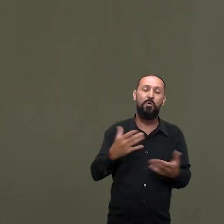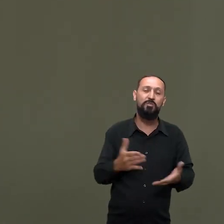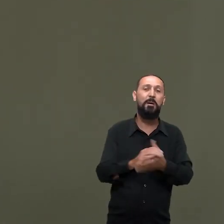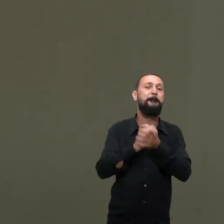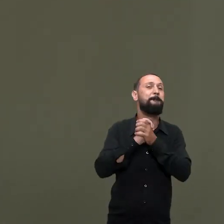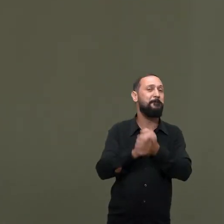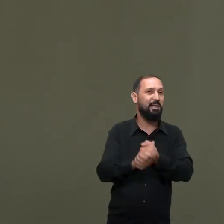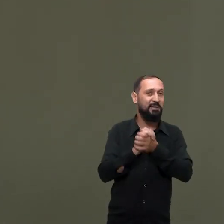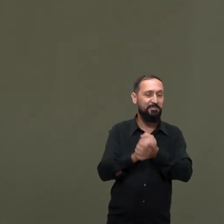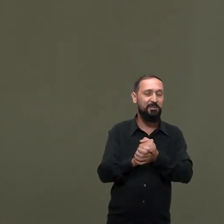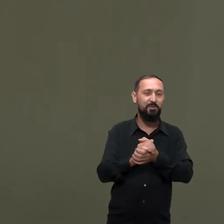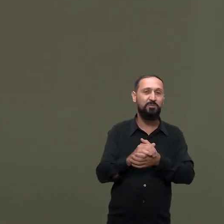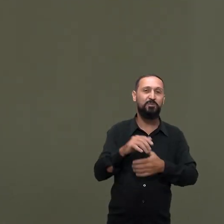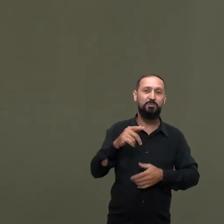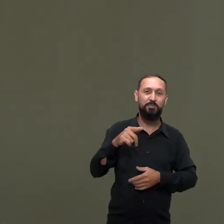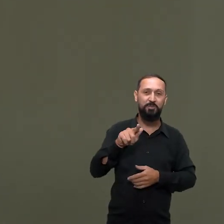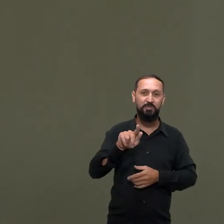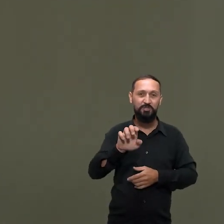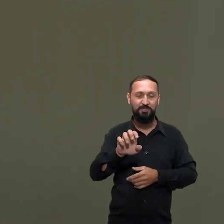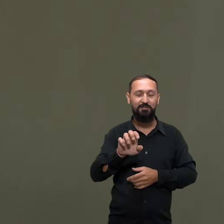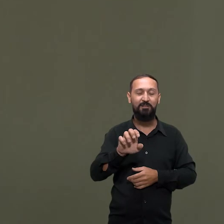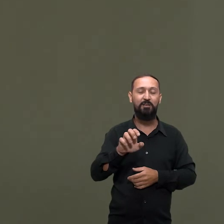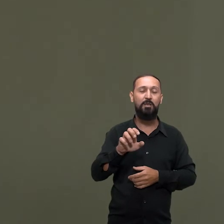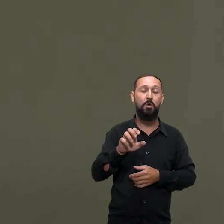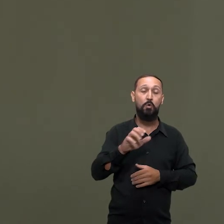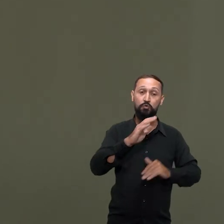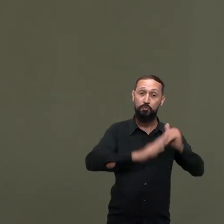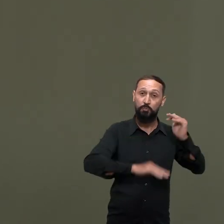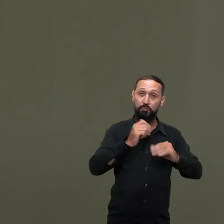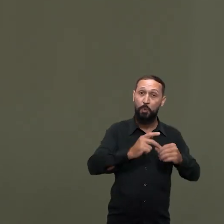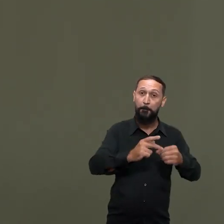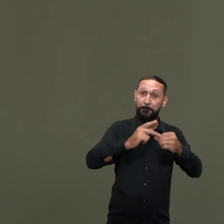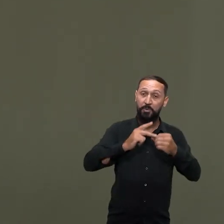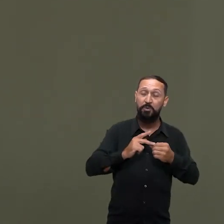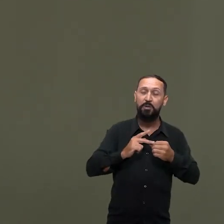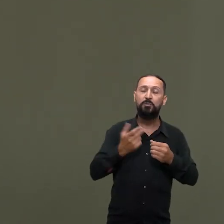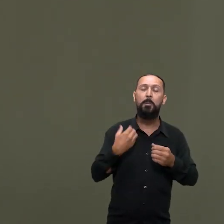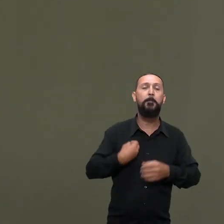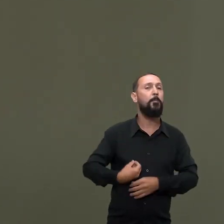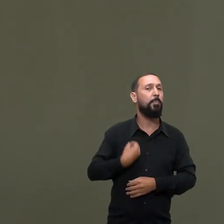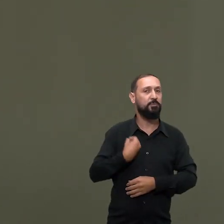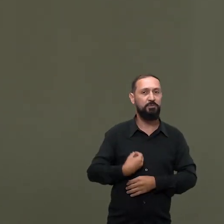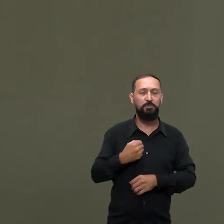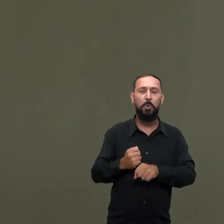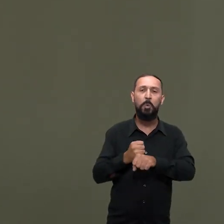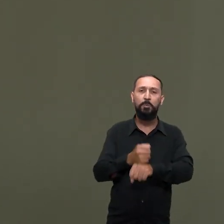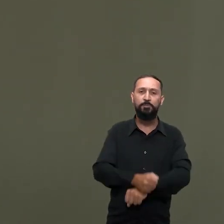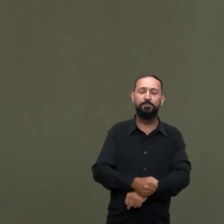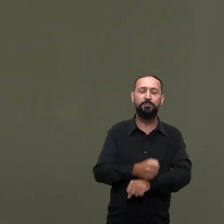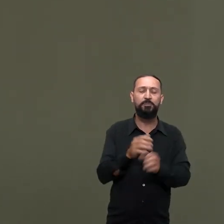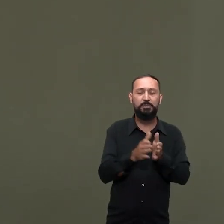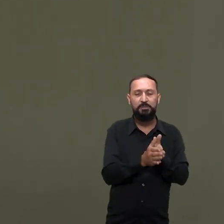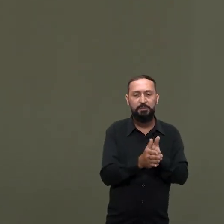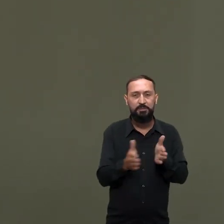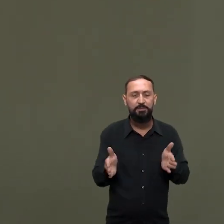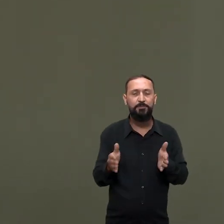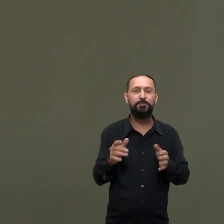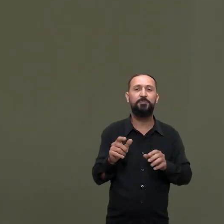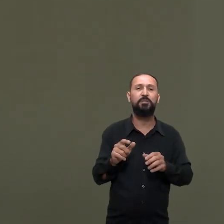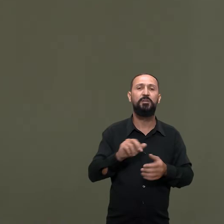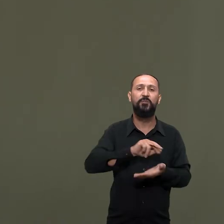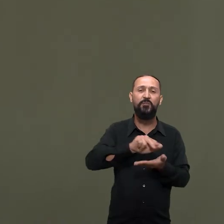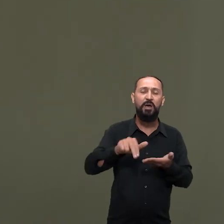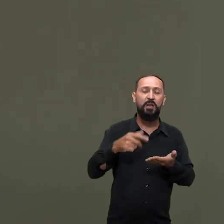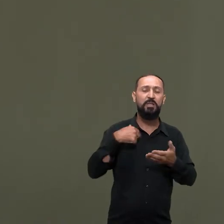parabéns. Acho que a nossa Procuradoria-Geral do Estado, os procuradores gerais do Estado, que participaram muito nesse período,